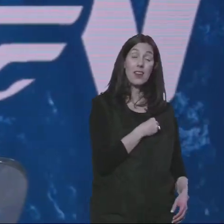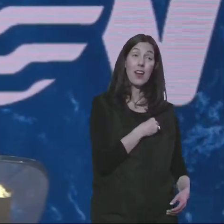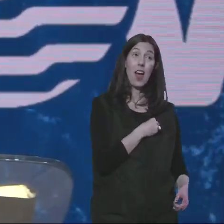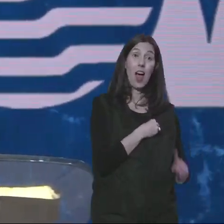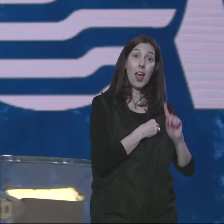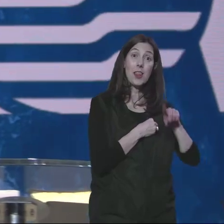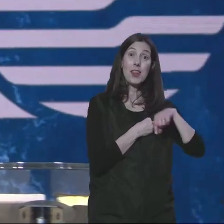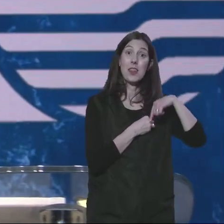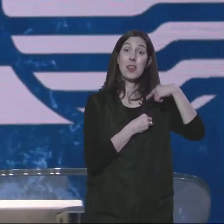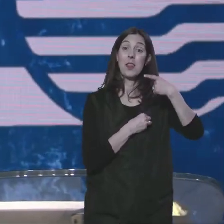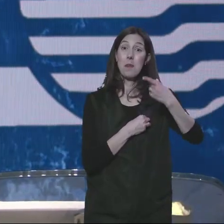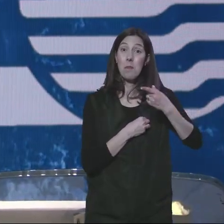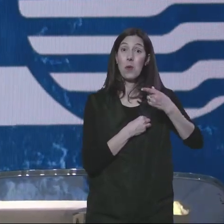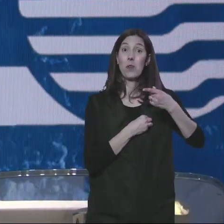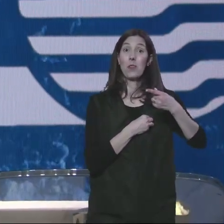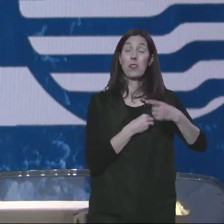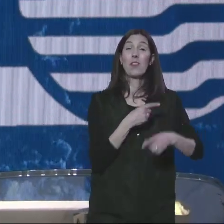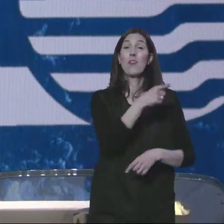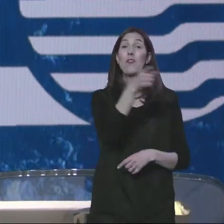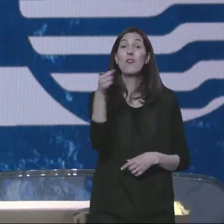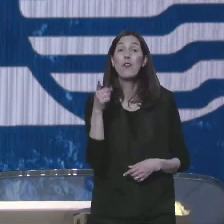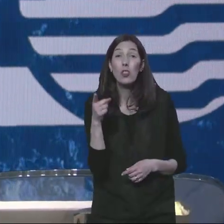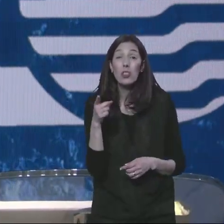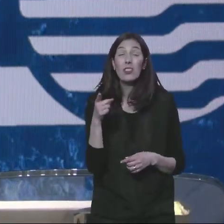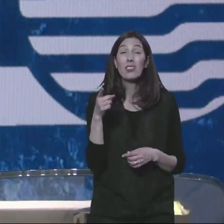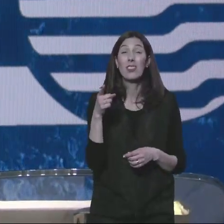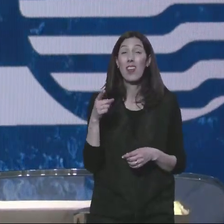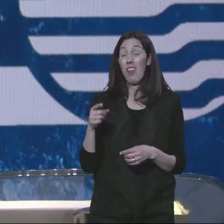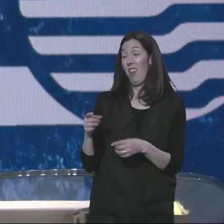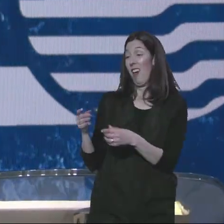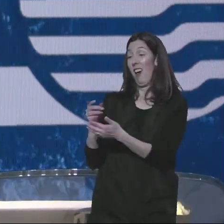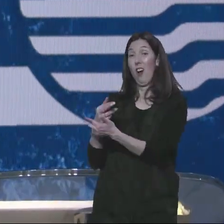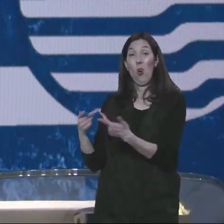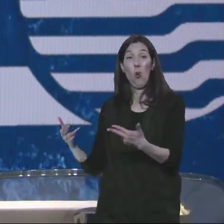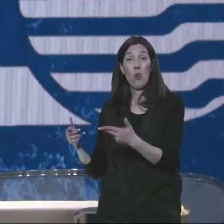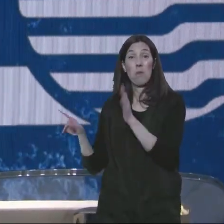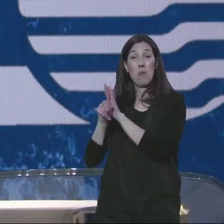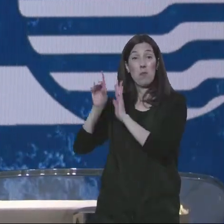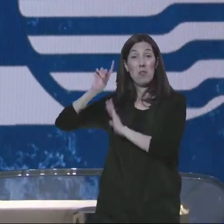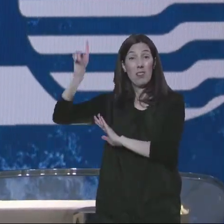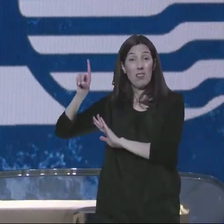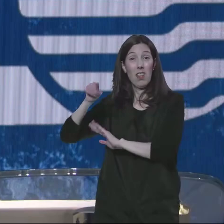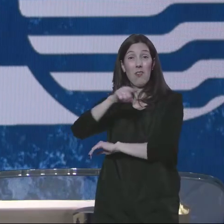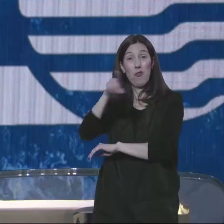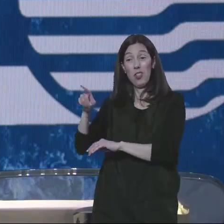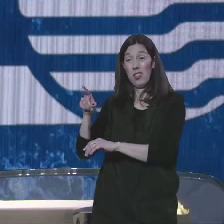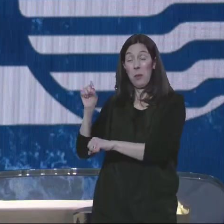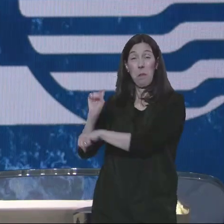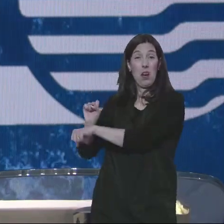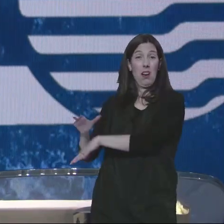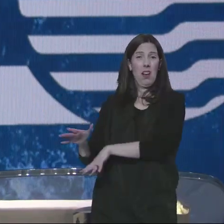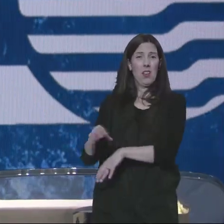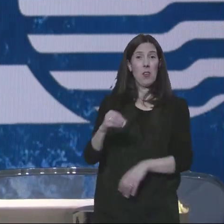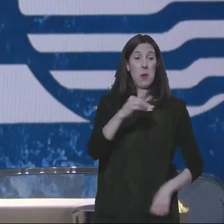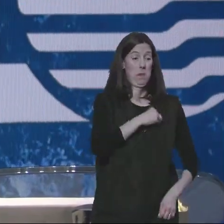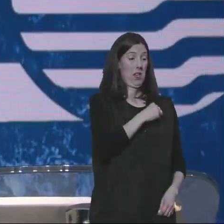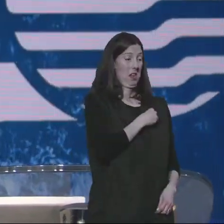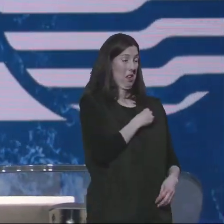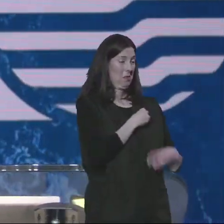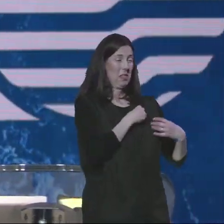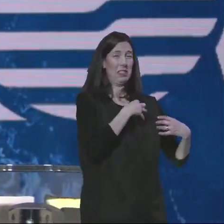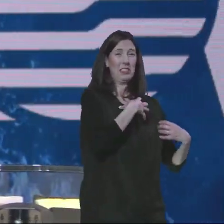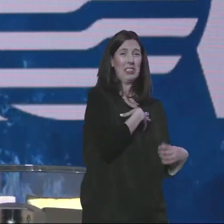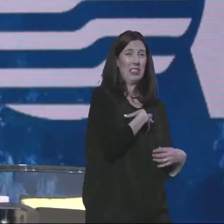quantas vezes você deixa de continuar a sua corrida com Jesus porque você começa a se sentir pesado e culpado por causa daquele